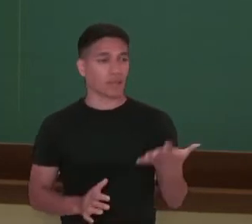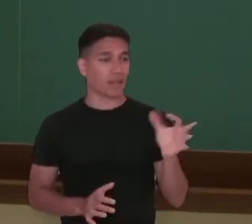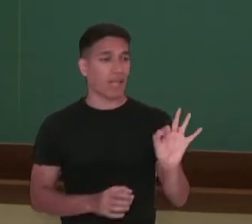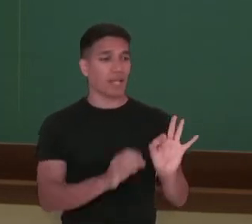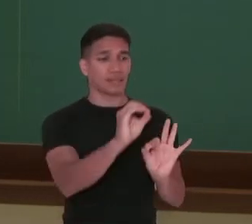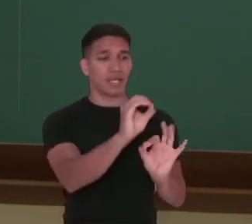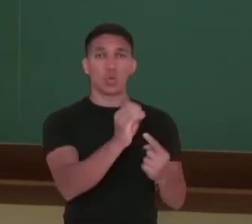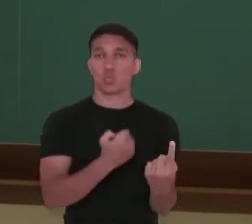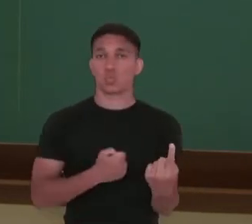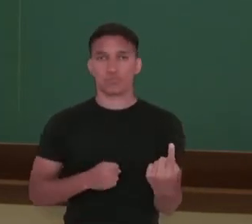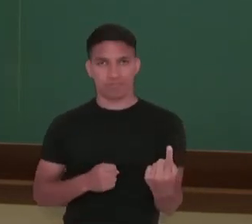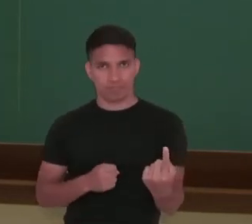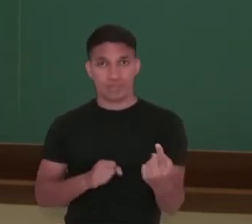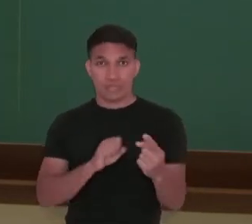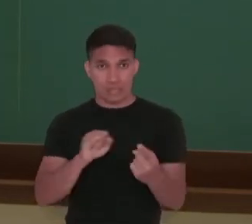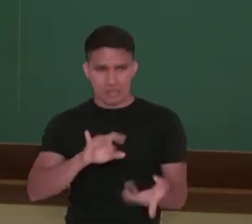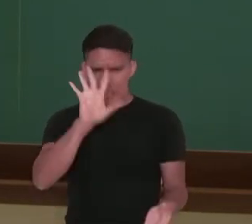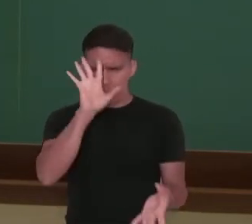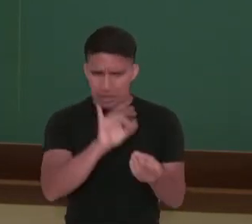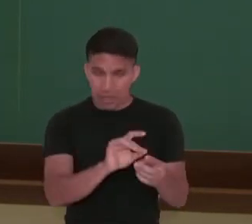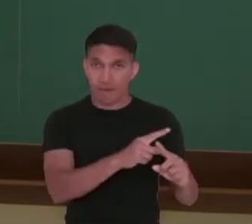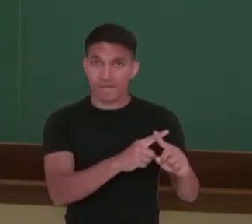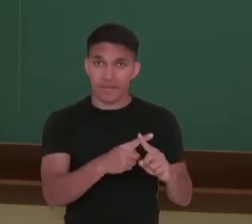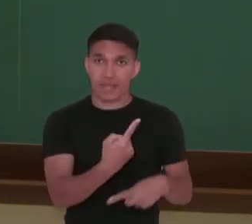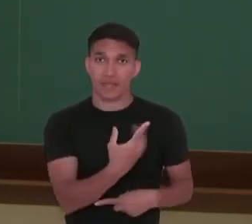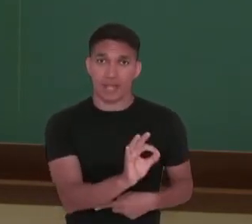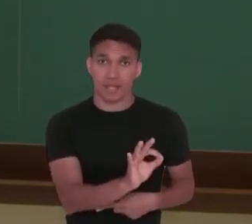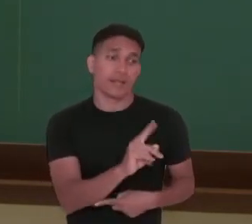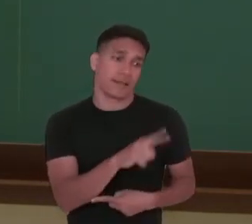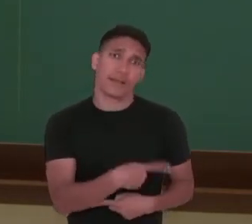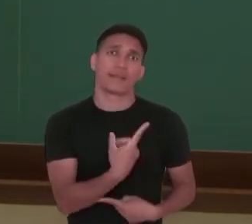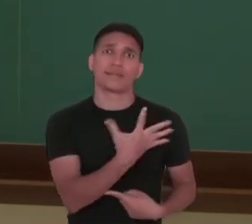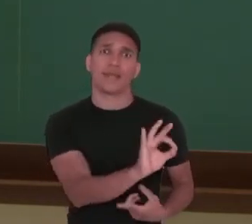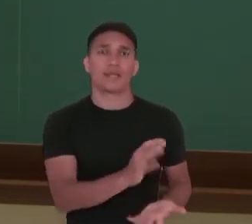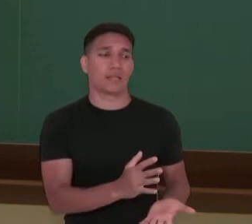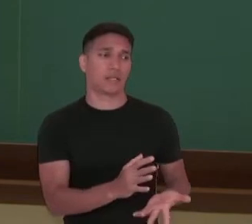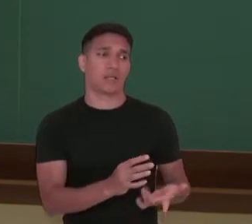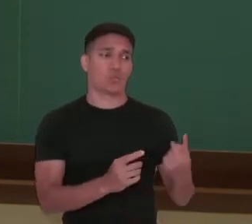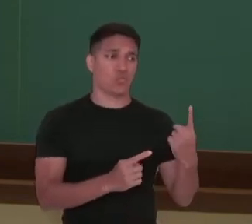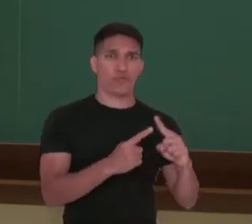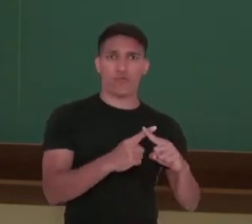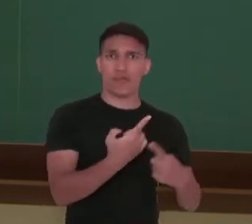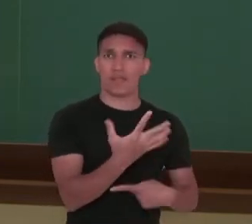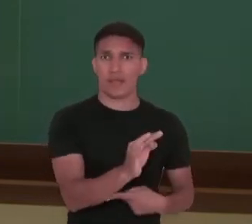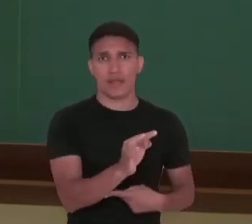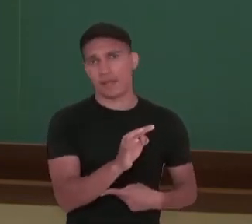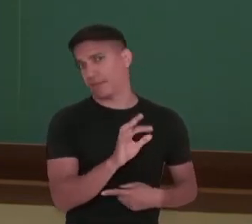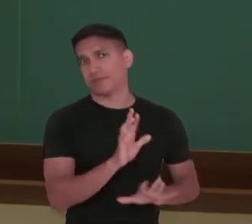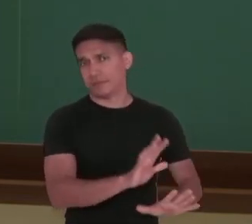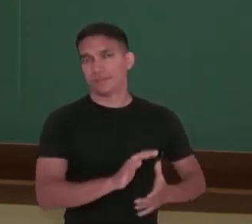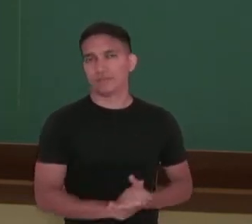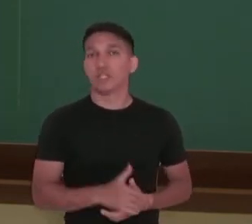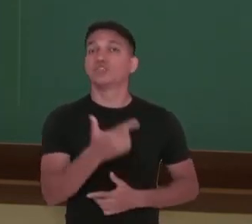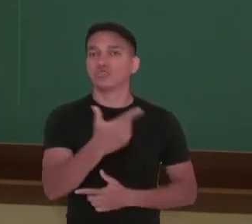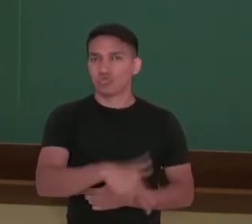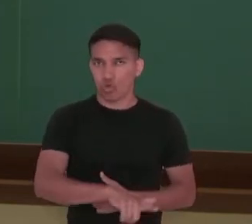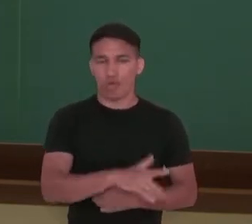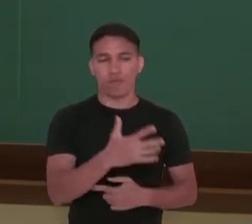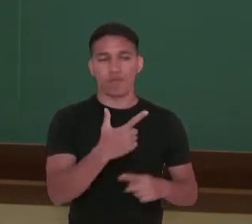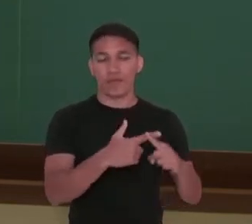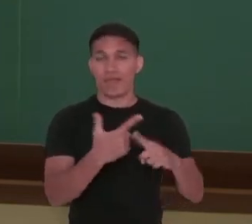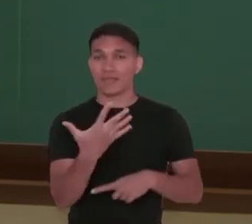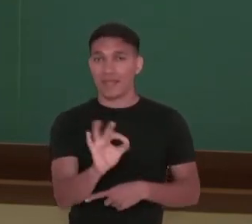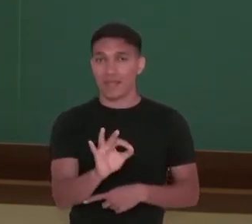é 1. Se você multiplicar por 10, dá 10. 1 vezes 10 é 10. Multiplico por 10 de novo. 10 vezes